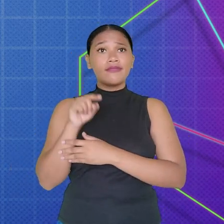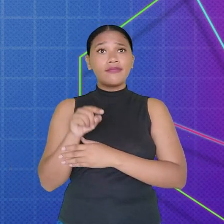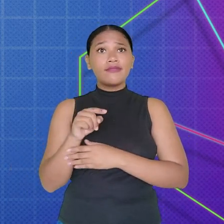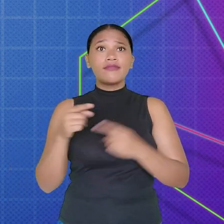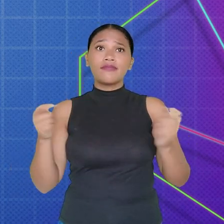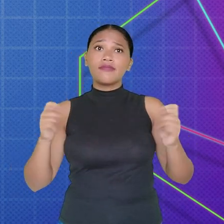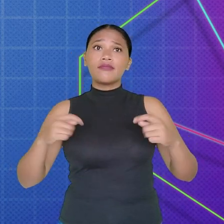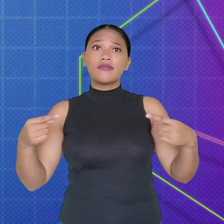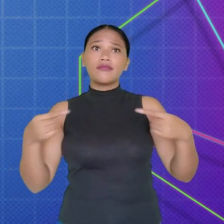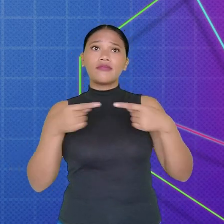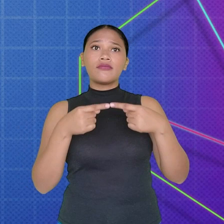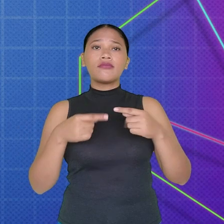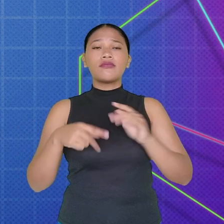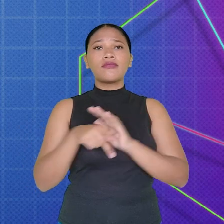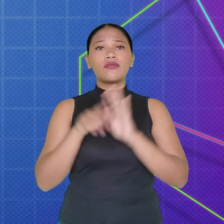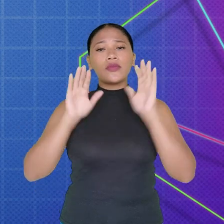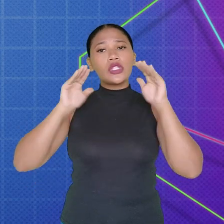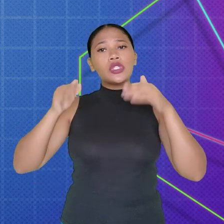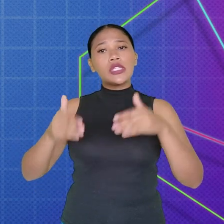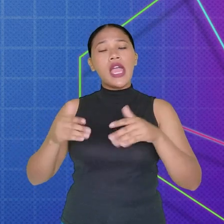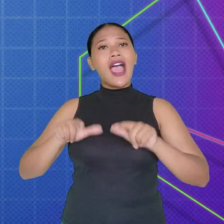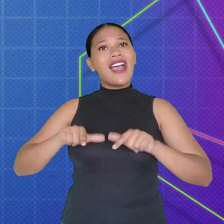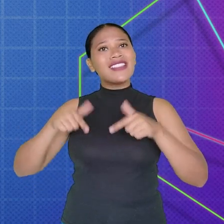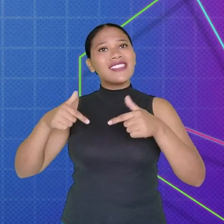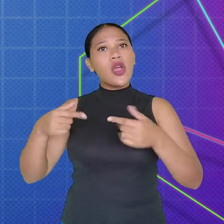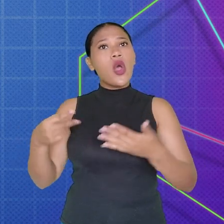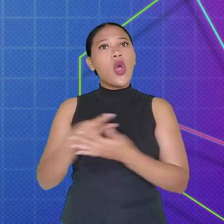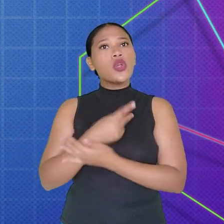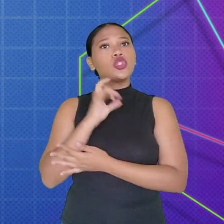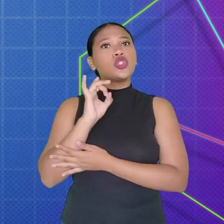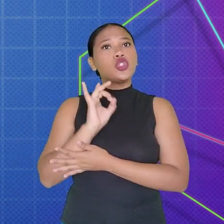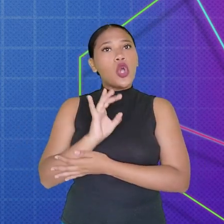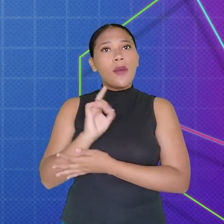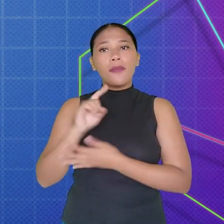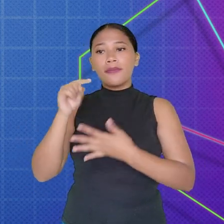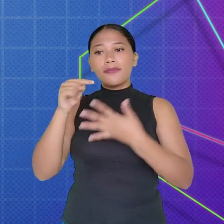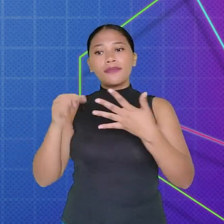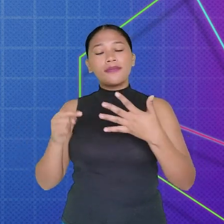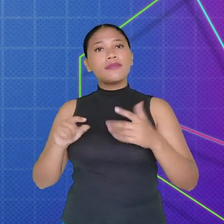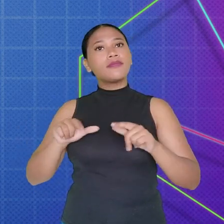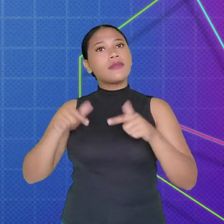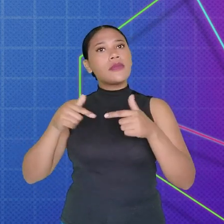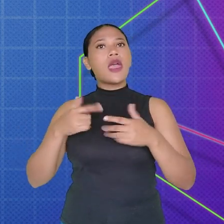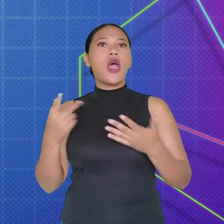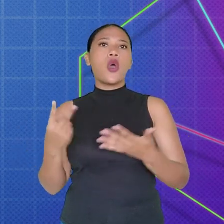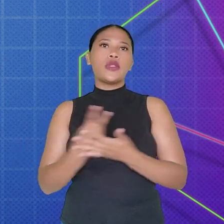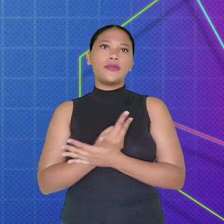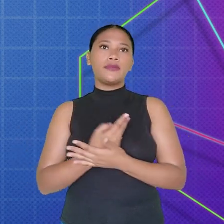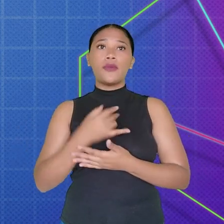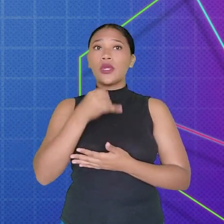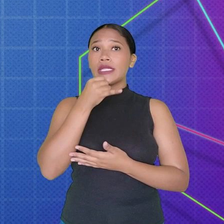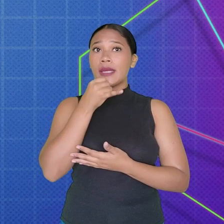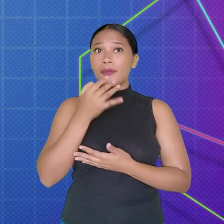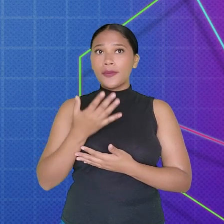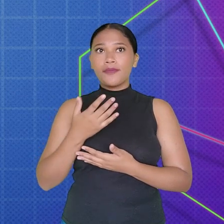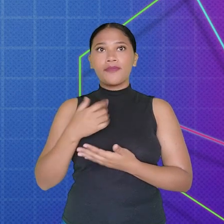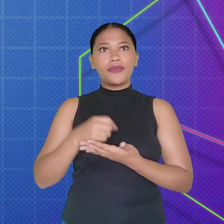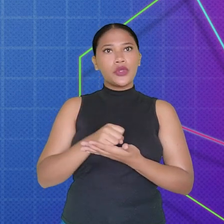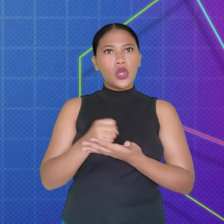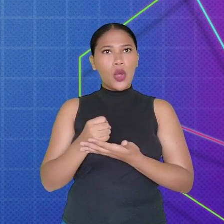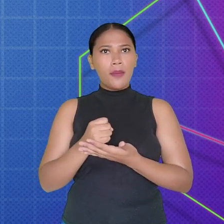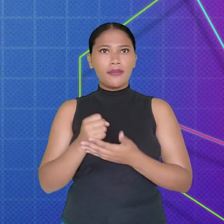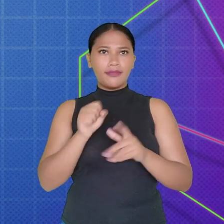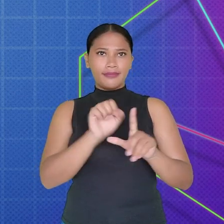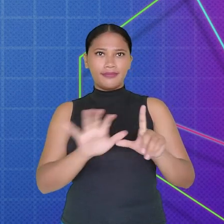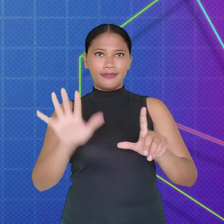é possível associar condições específicas para que as ações ocorram somente quando determinadas condições são atendidas. Por exemplo, em um